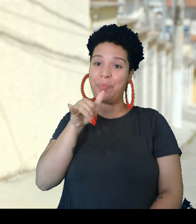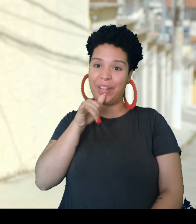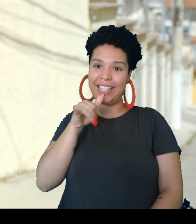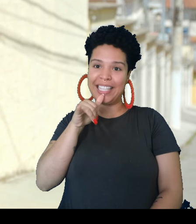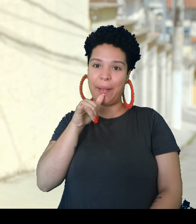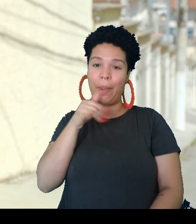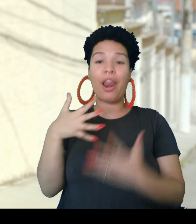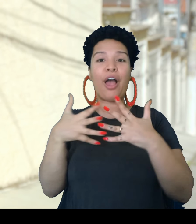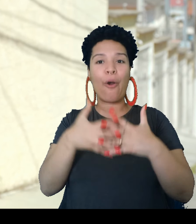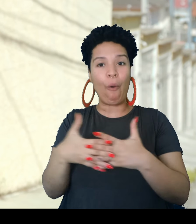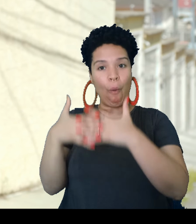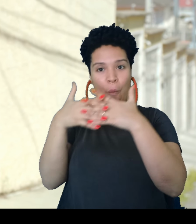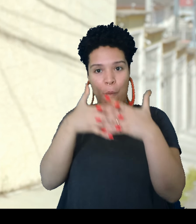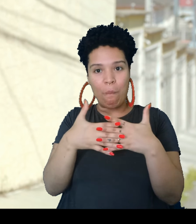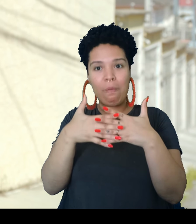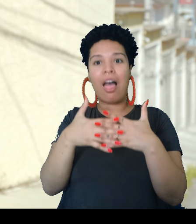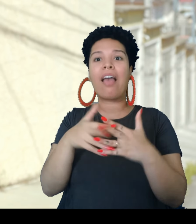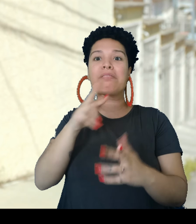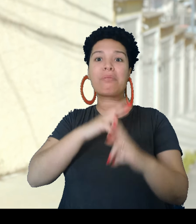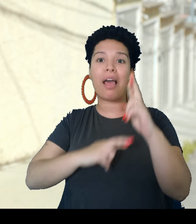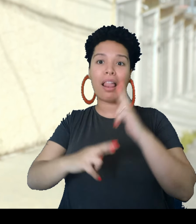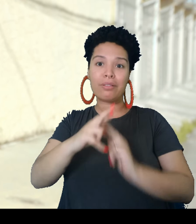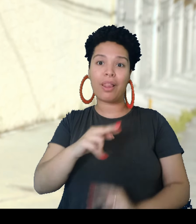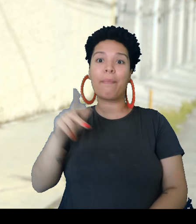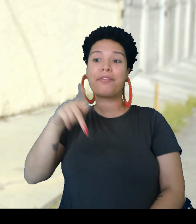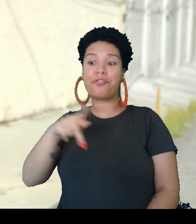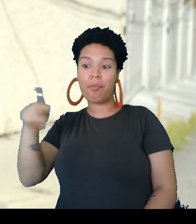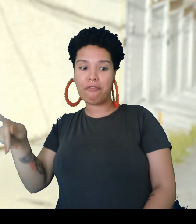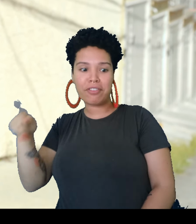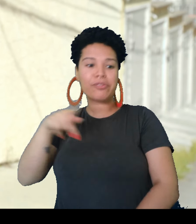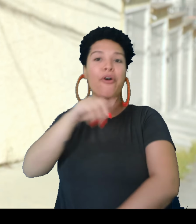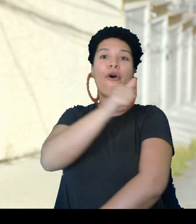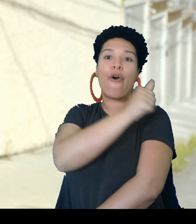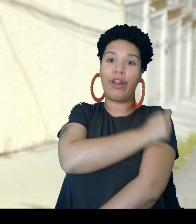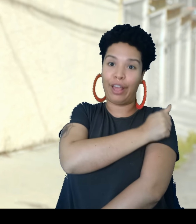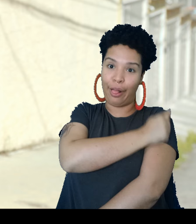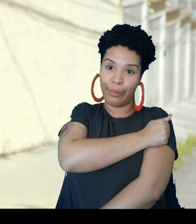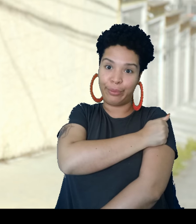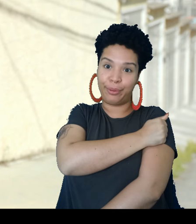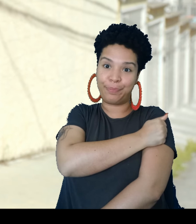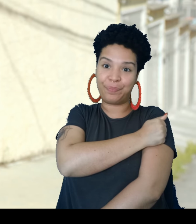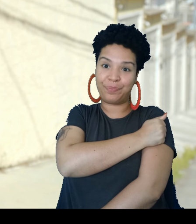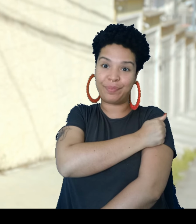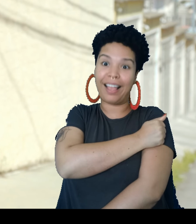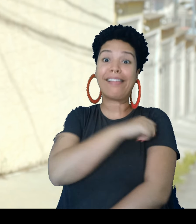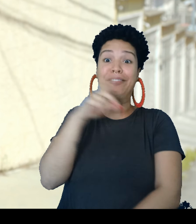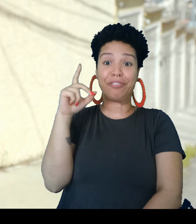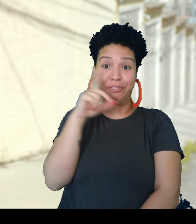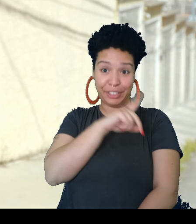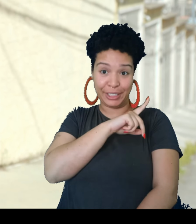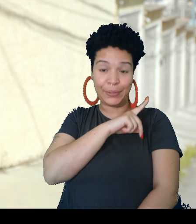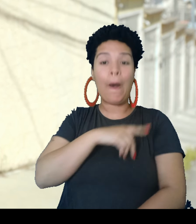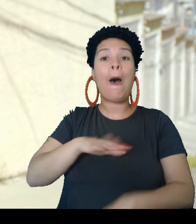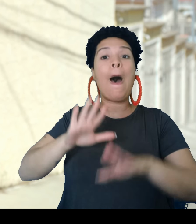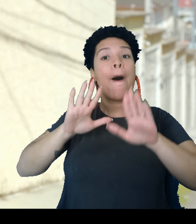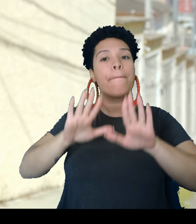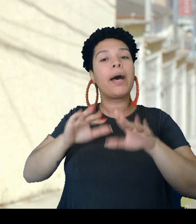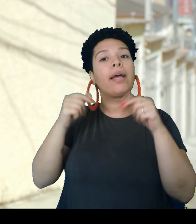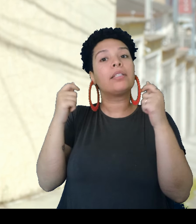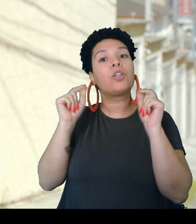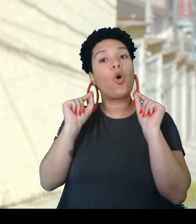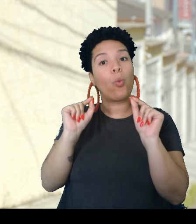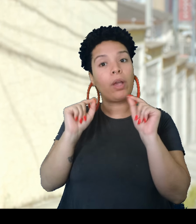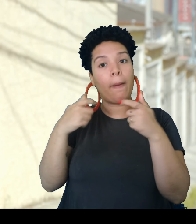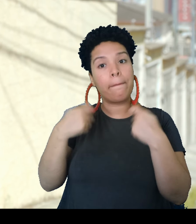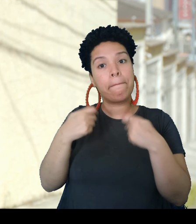relações abusivas com garotas que ela dava aula. Apesar de o relacionamento entre alunos e professores ser uma coisa bem questionável, é